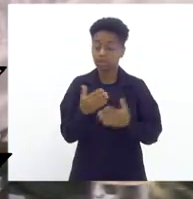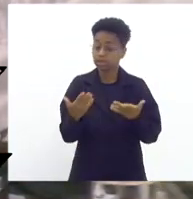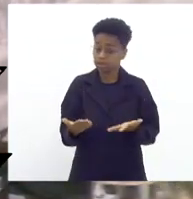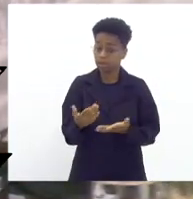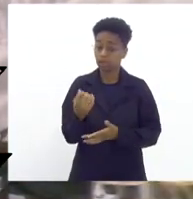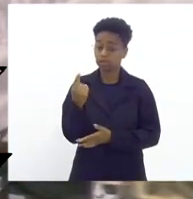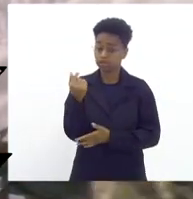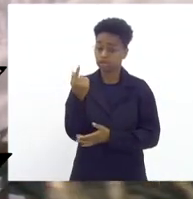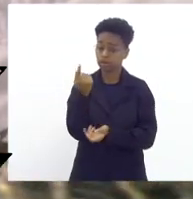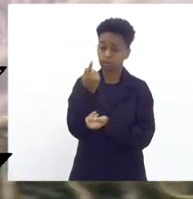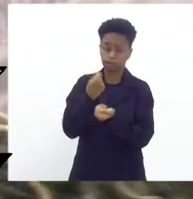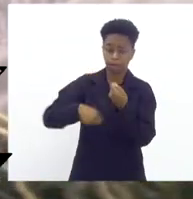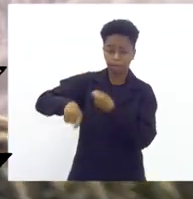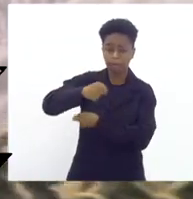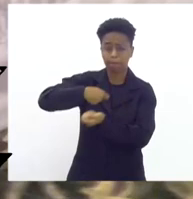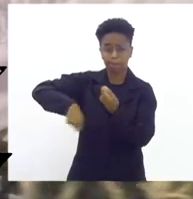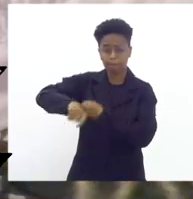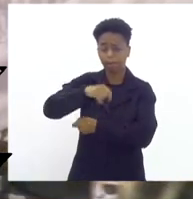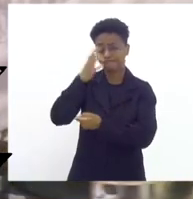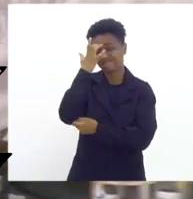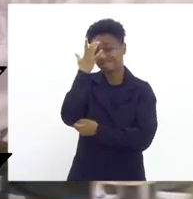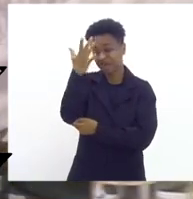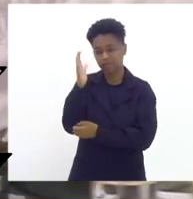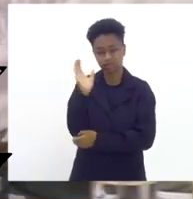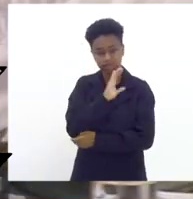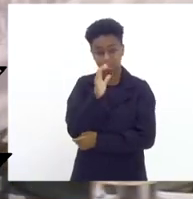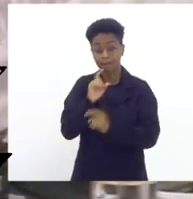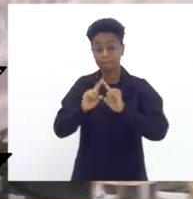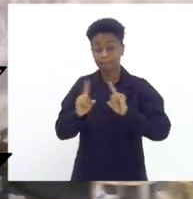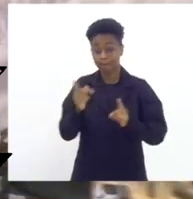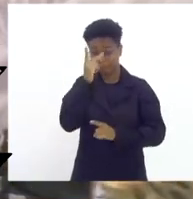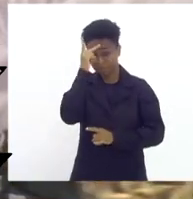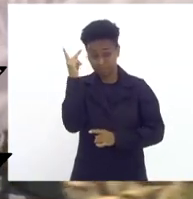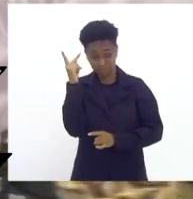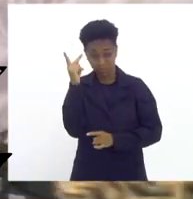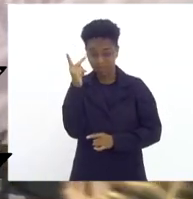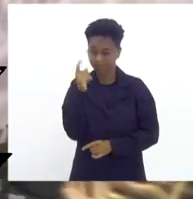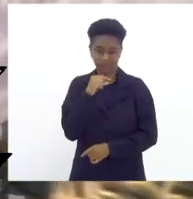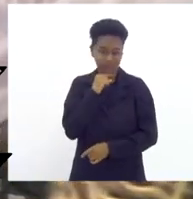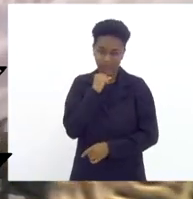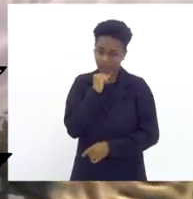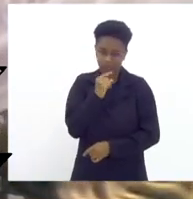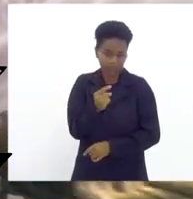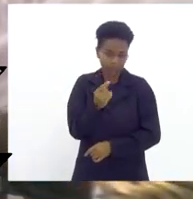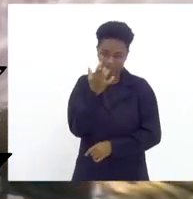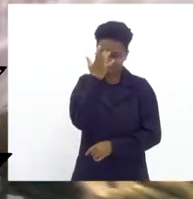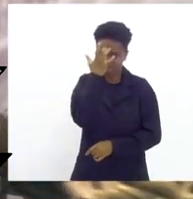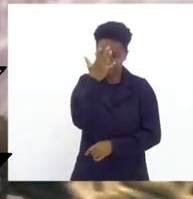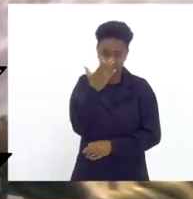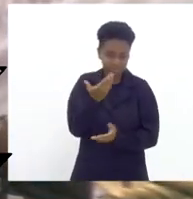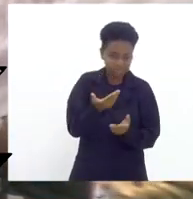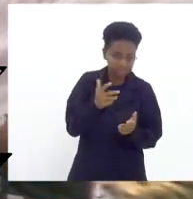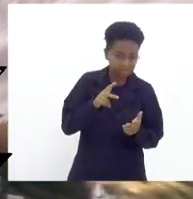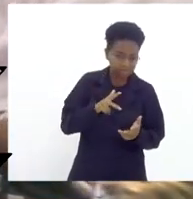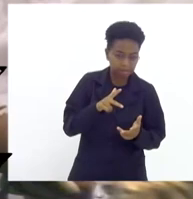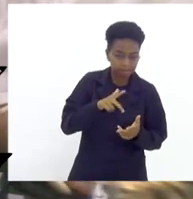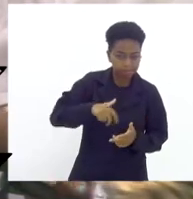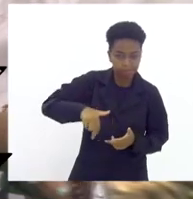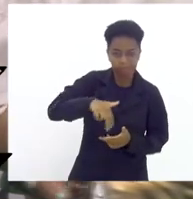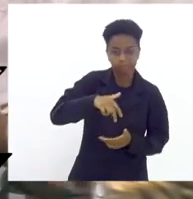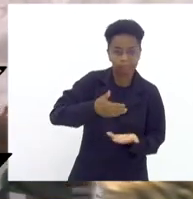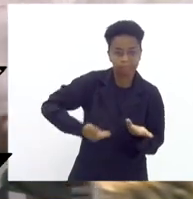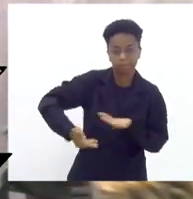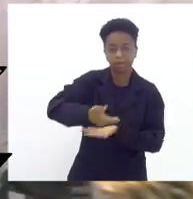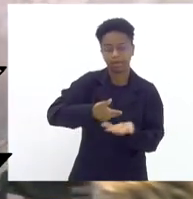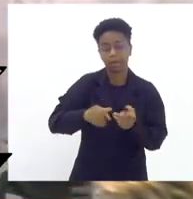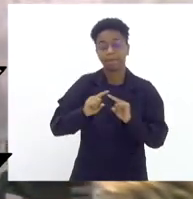o capital circula com facilidade seres humanos não encontram a mesma facilidade o sintoma de um mundo que